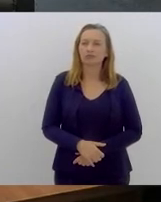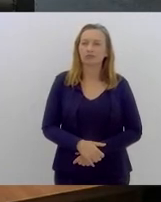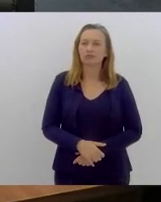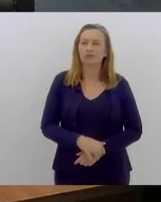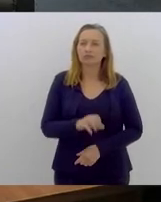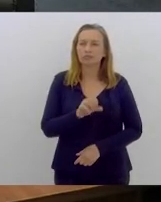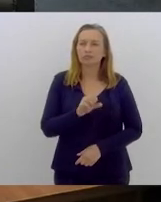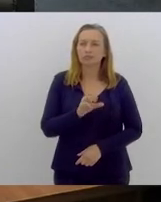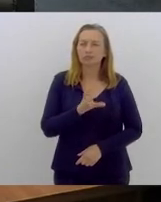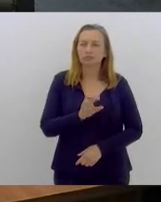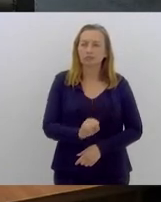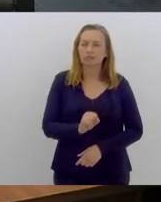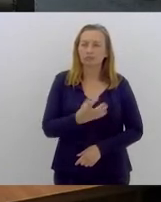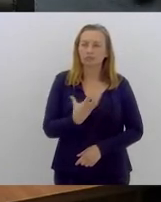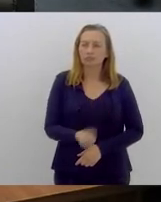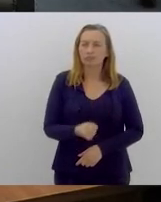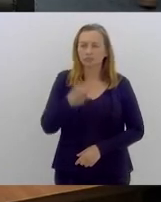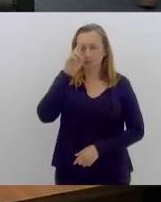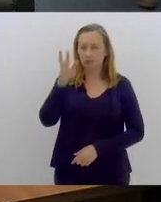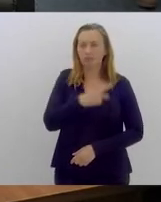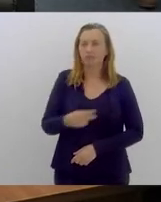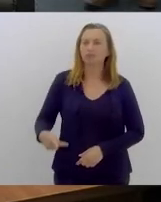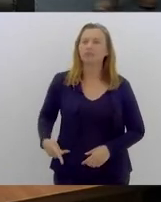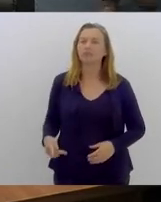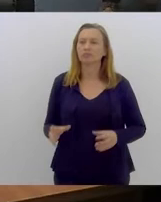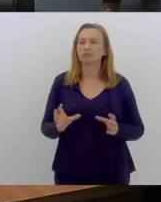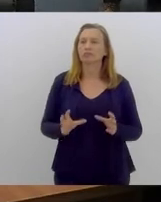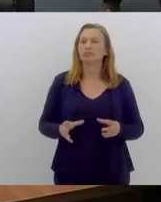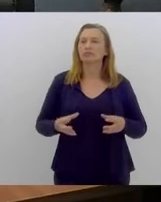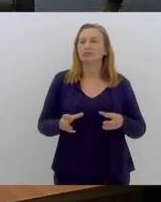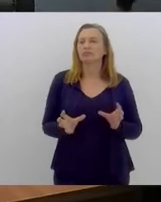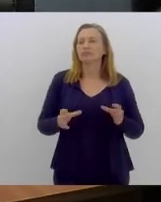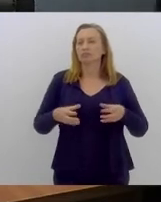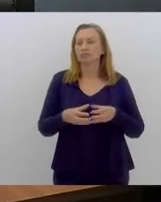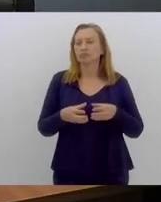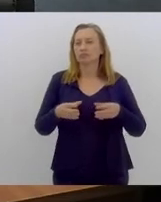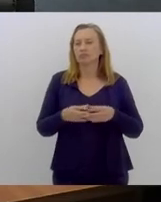Parecia favorável, senhor presidente. Pela Comissão de Defesa Civil,